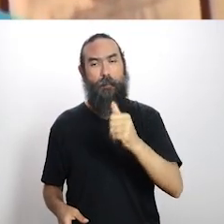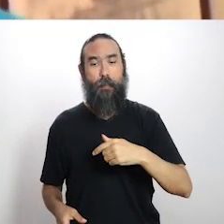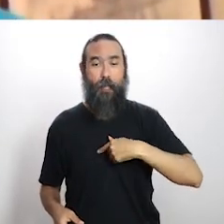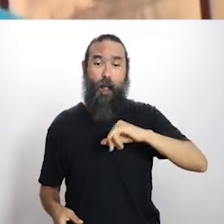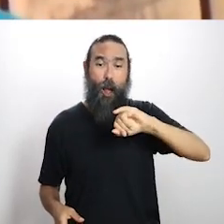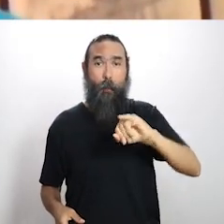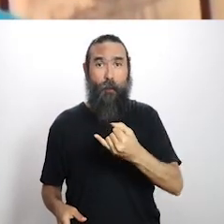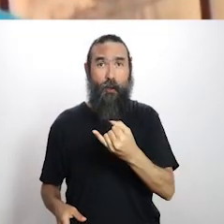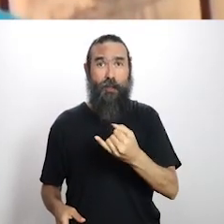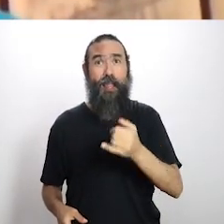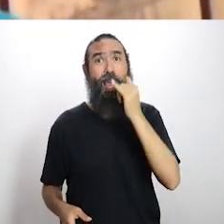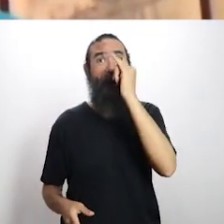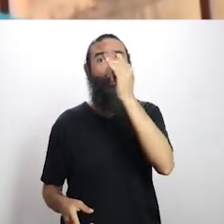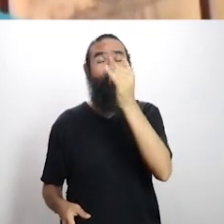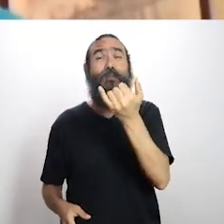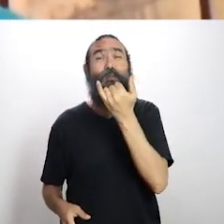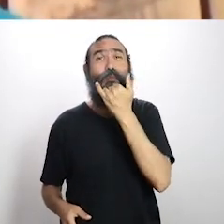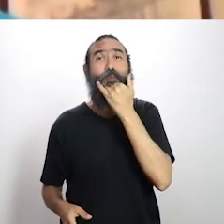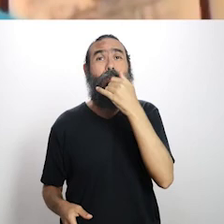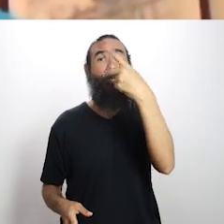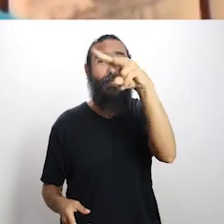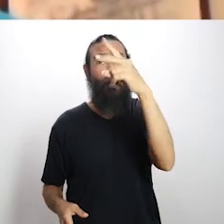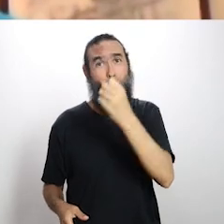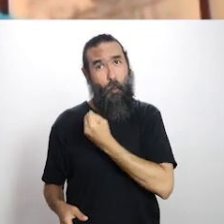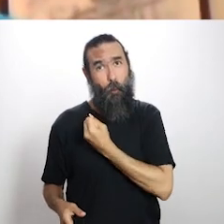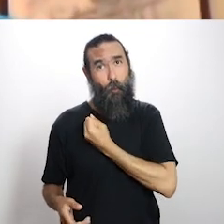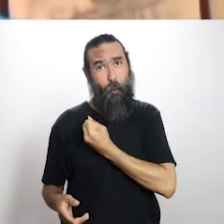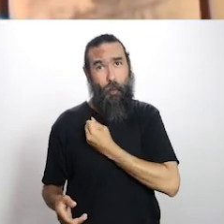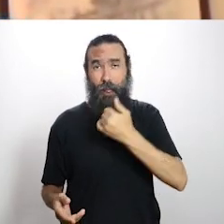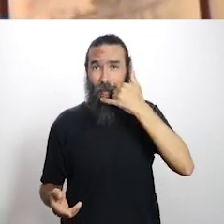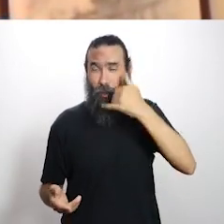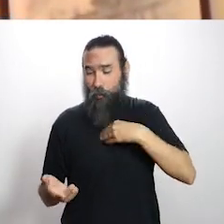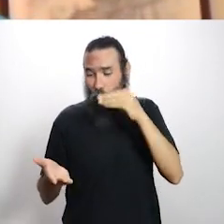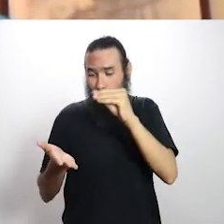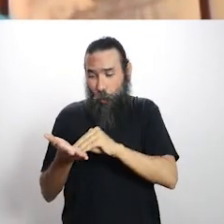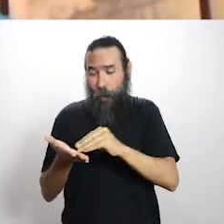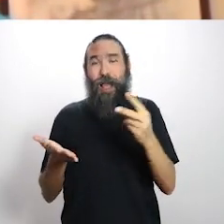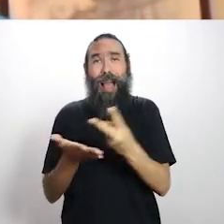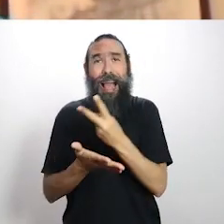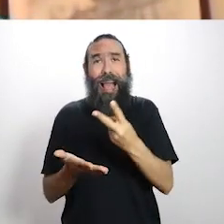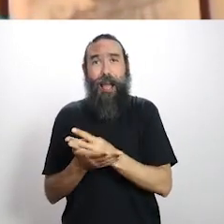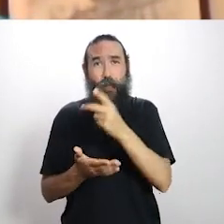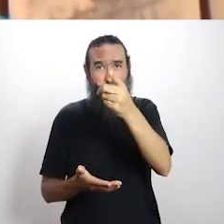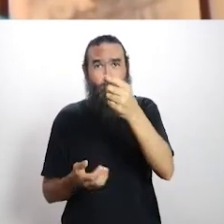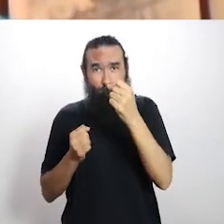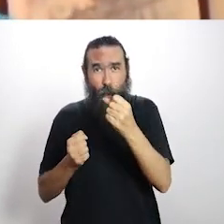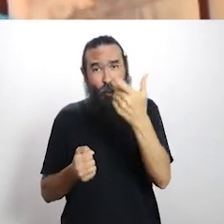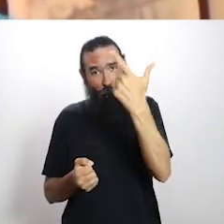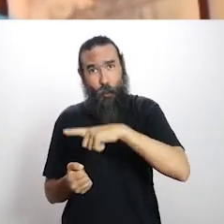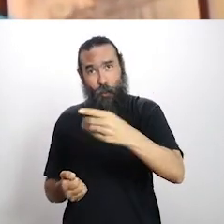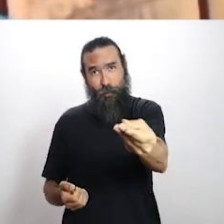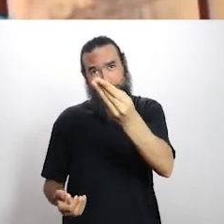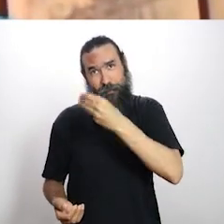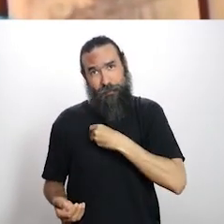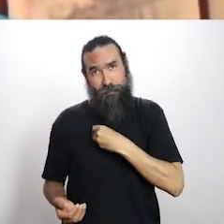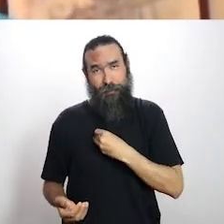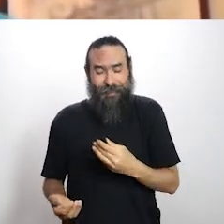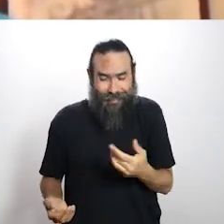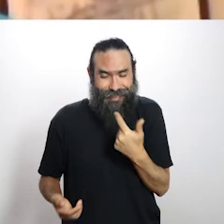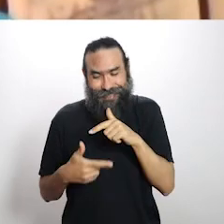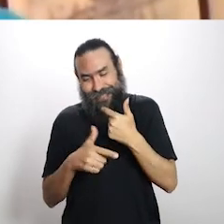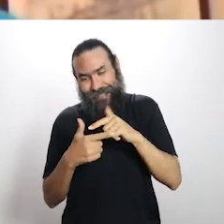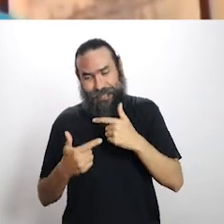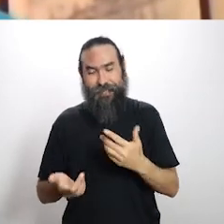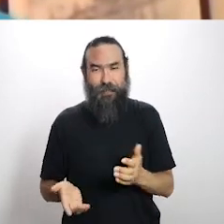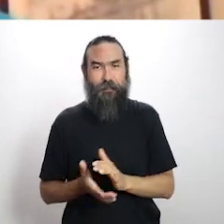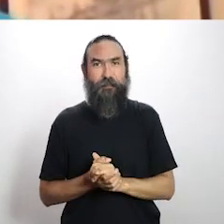e a Cris com todo esse trabalho que houve na construção da lei e